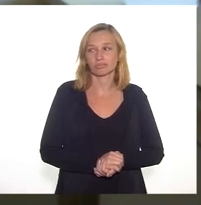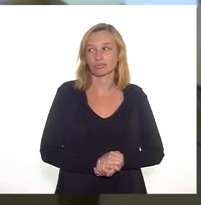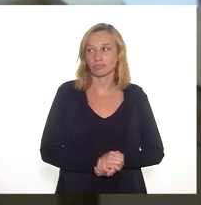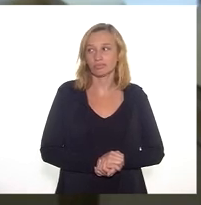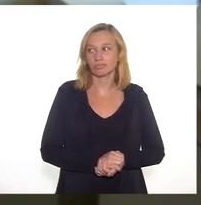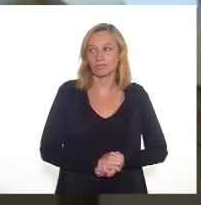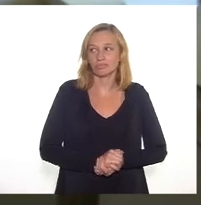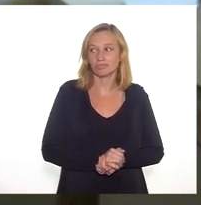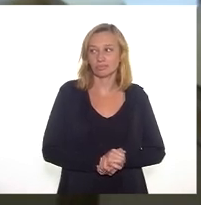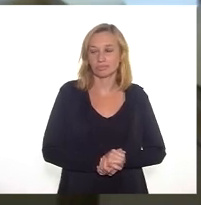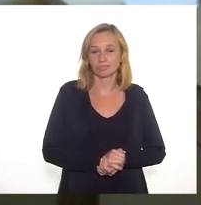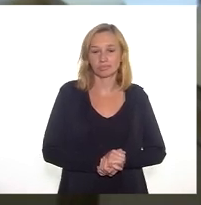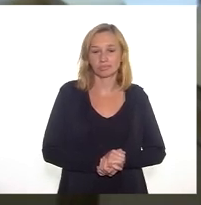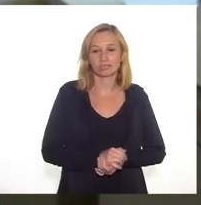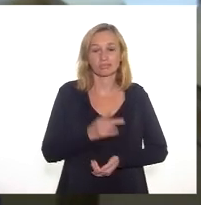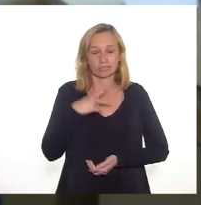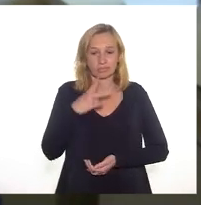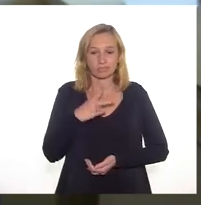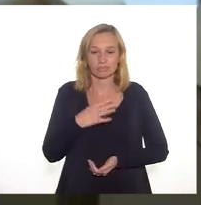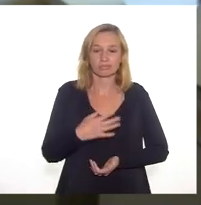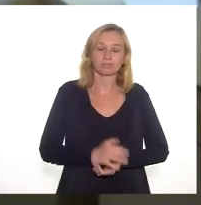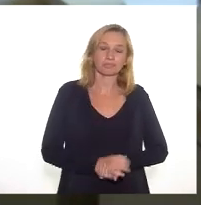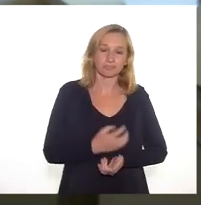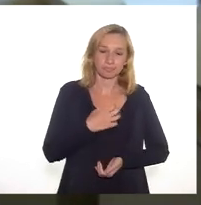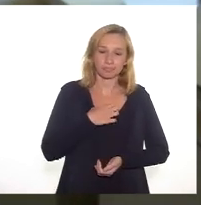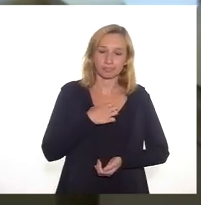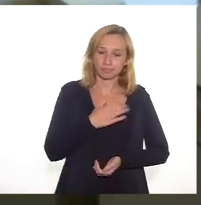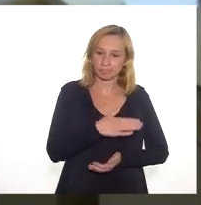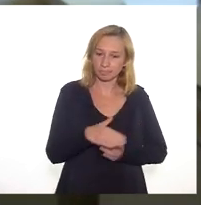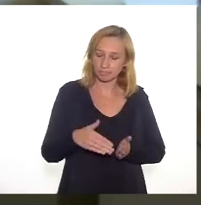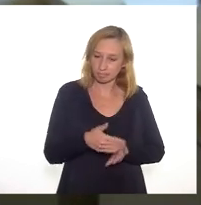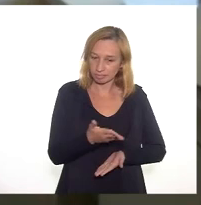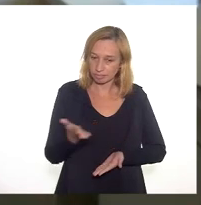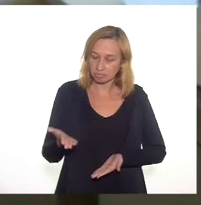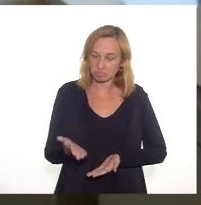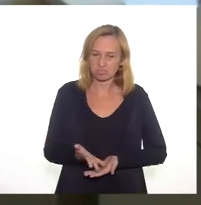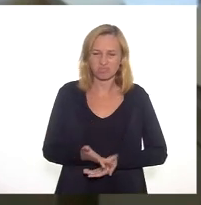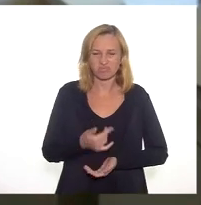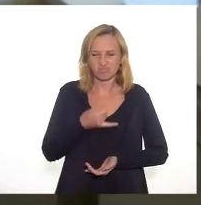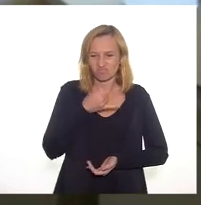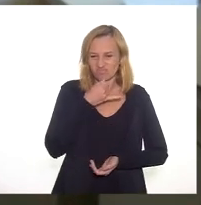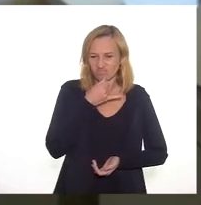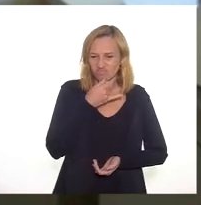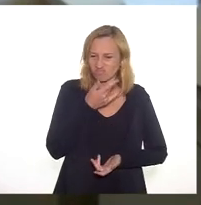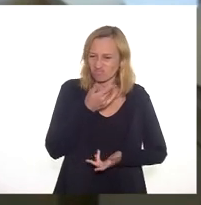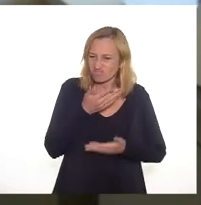lá, e esse sentimento era de todos, que ninguém fica feliz